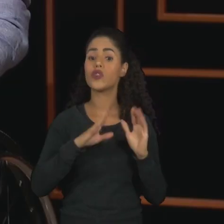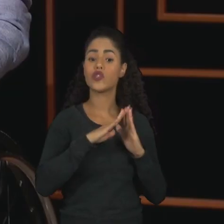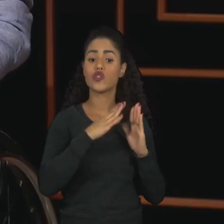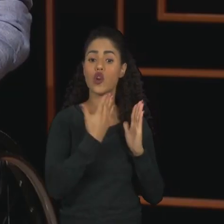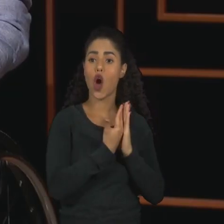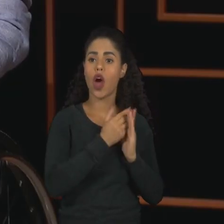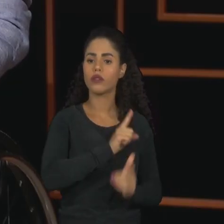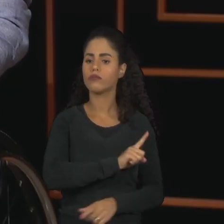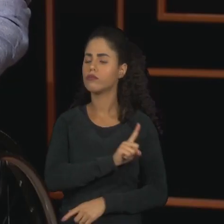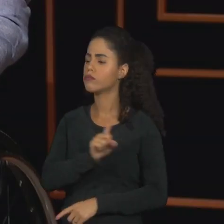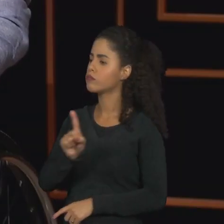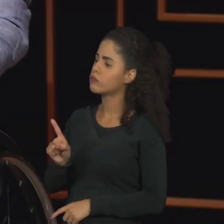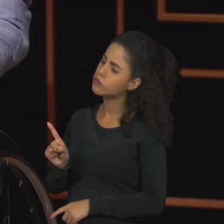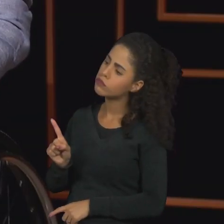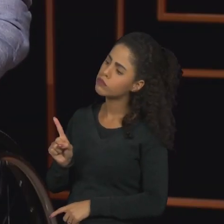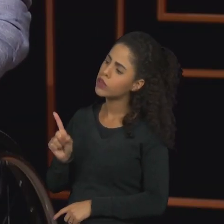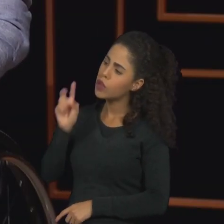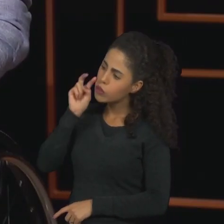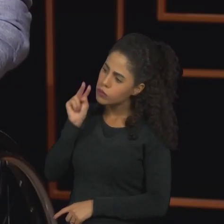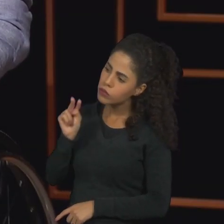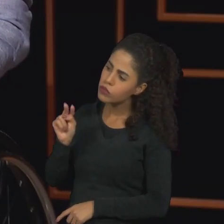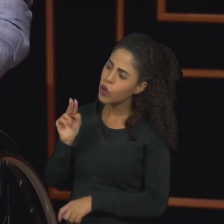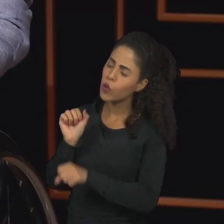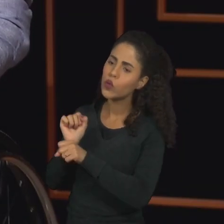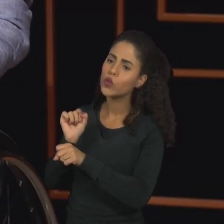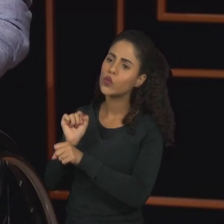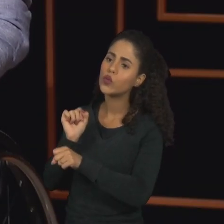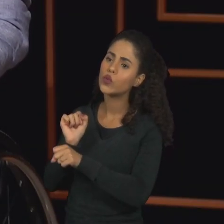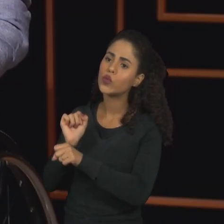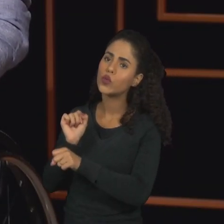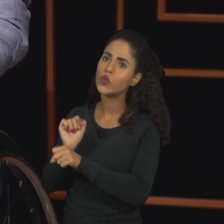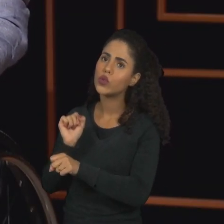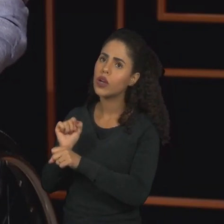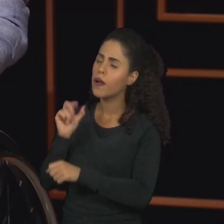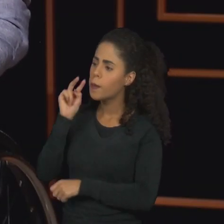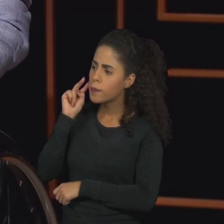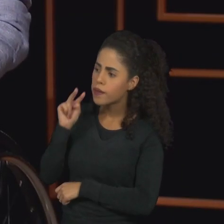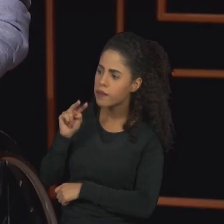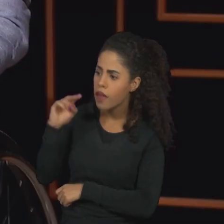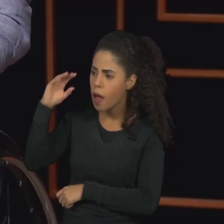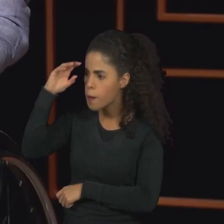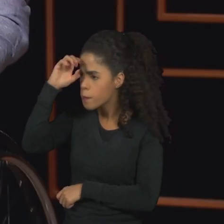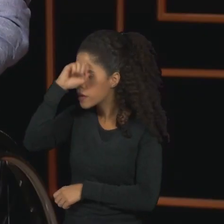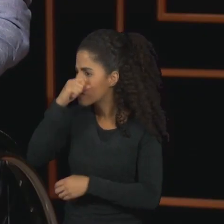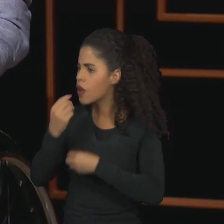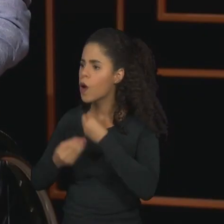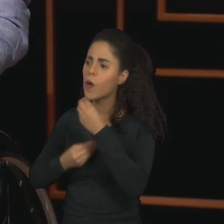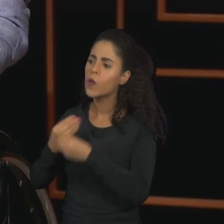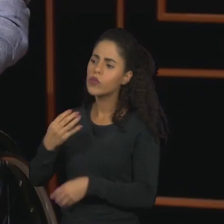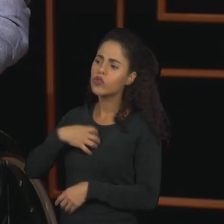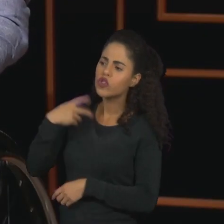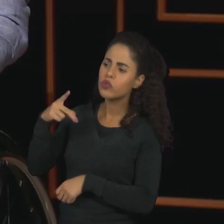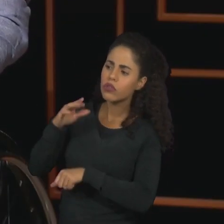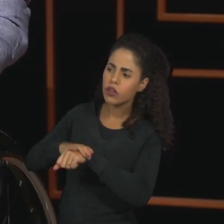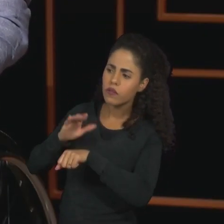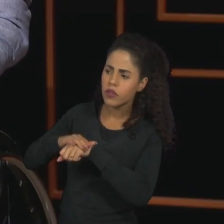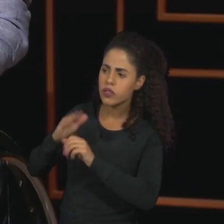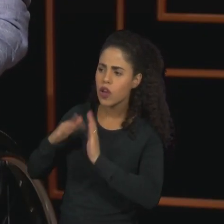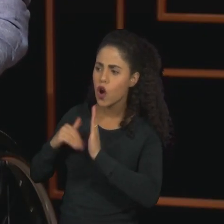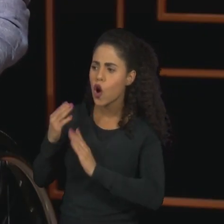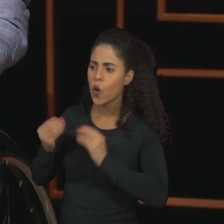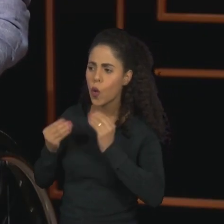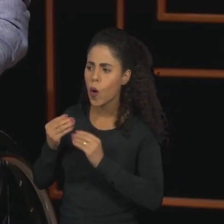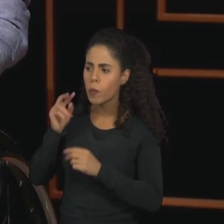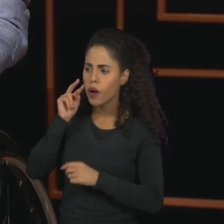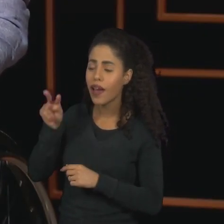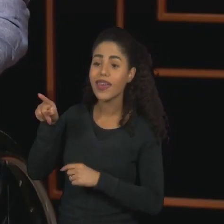eu parava lá e ficava um tempo para poder aprender, para ver como é que ele fazia, o que não fazia. Ele